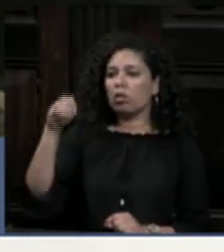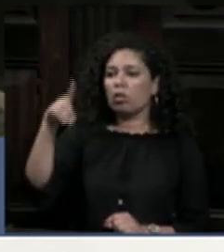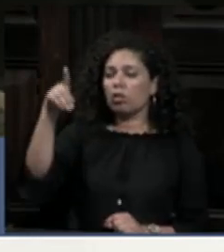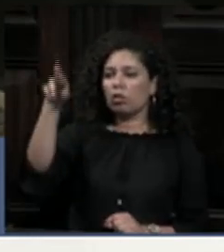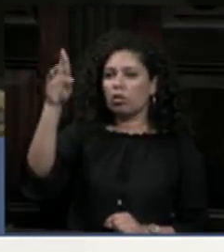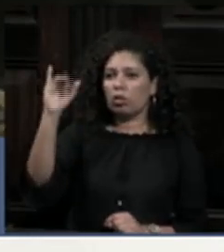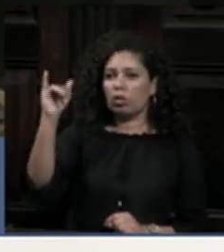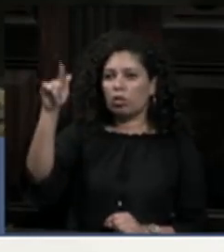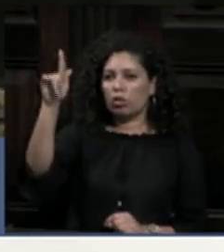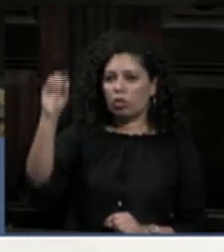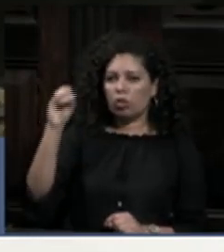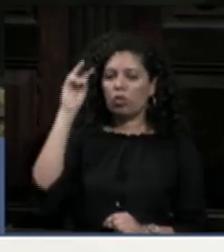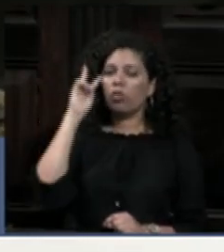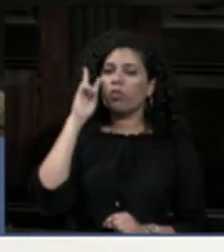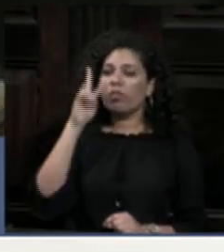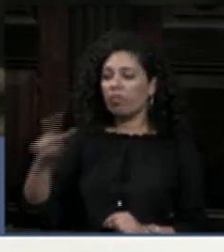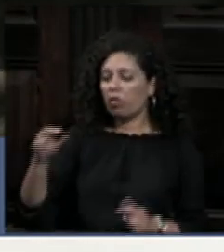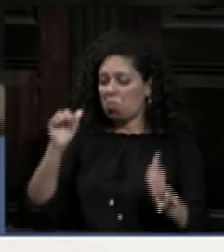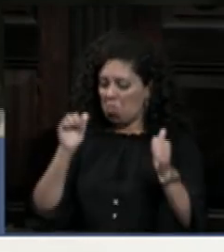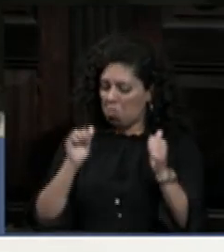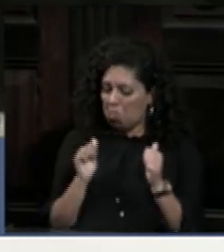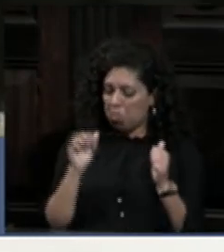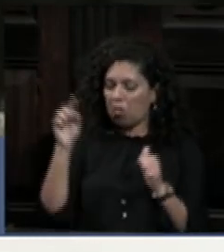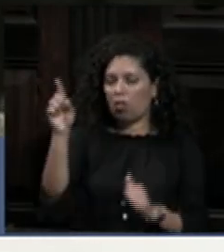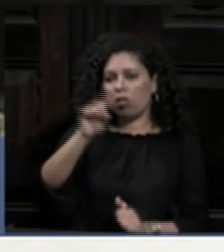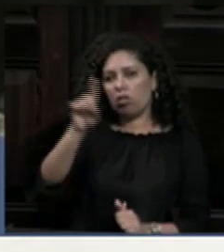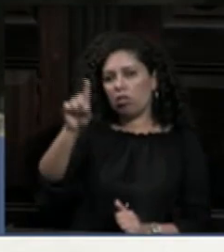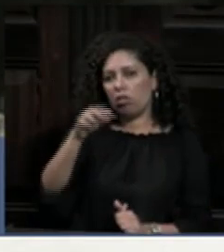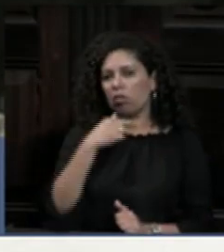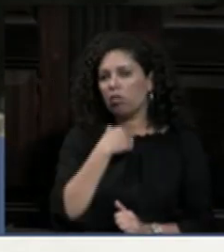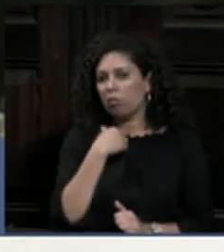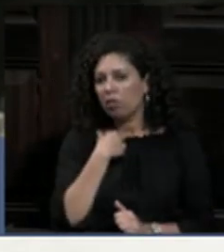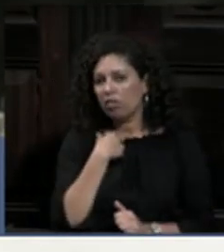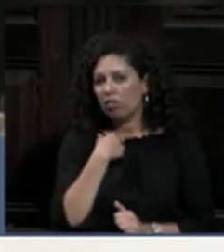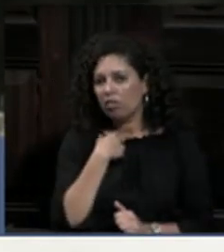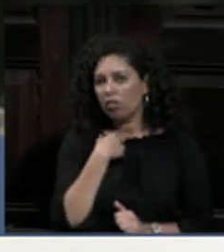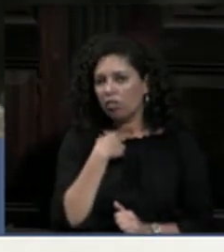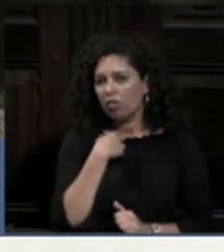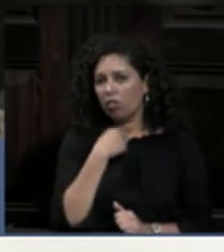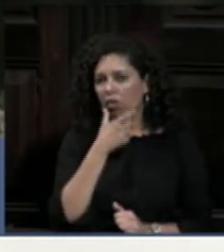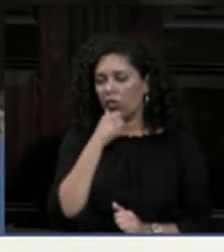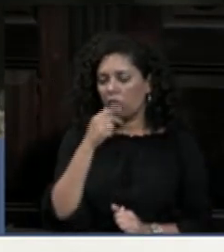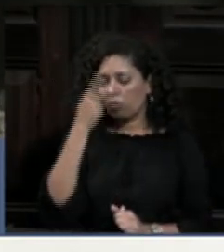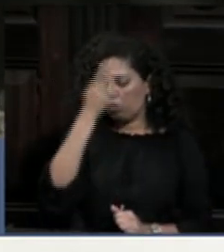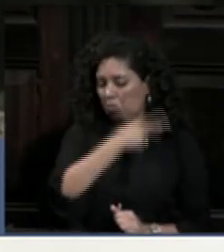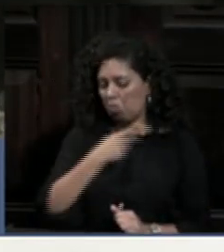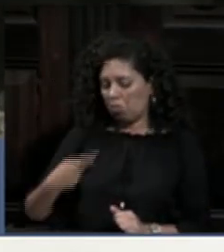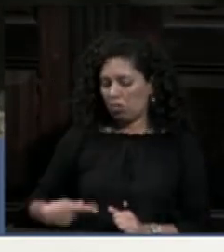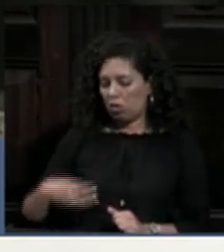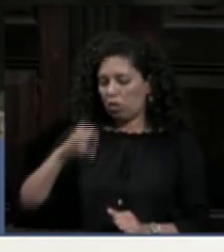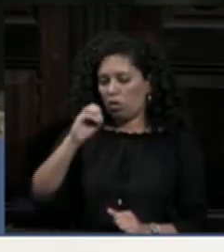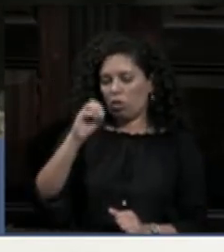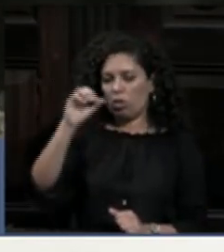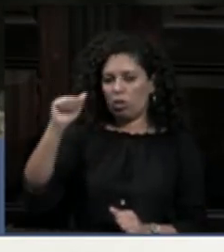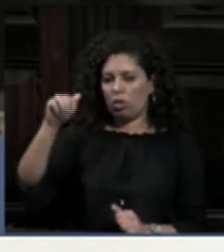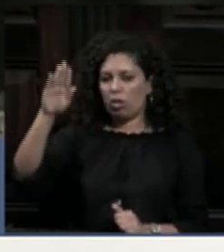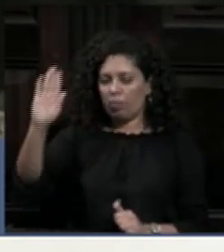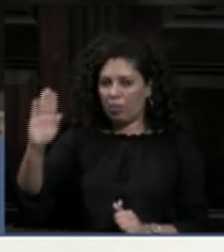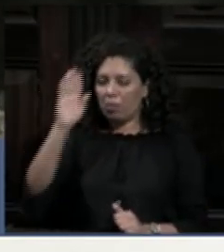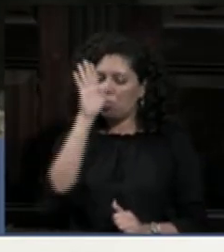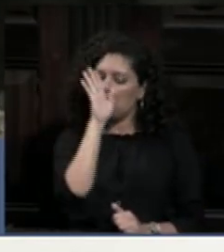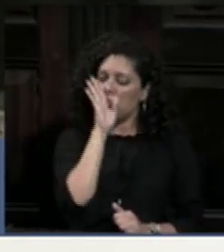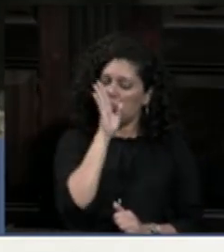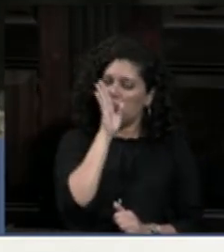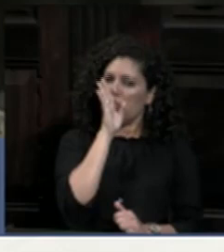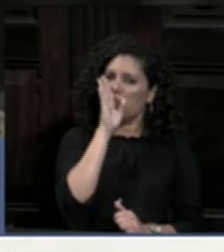não é possível que o presidente da ordem pessoalmente não se manifesta